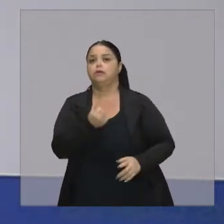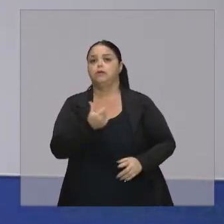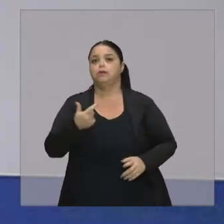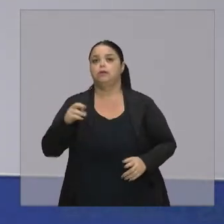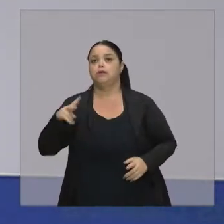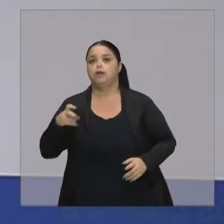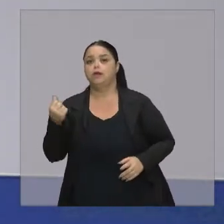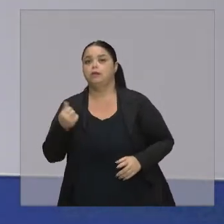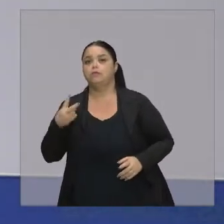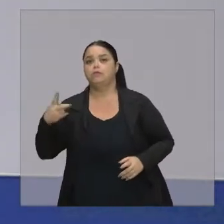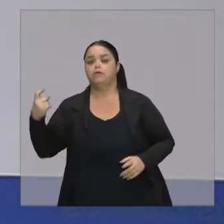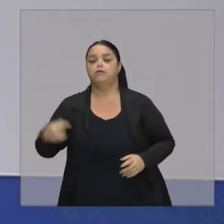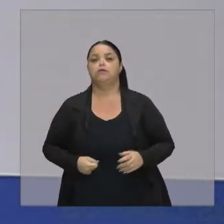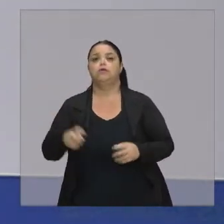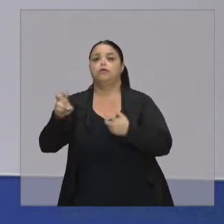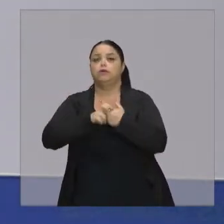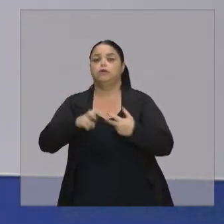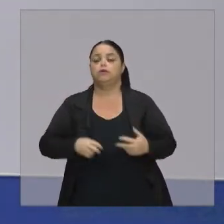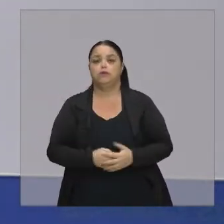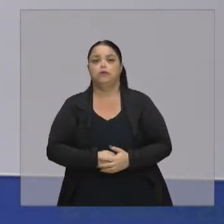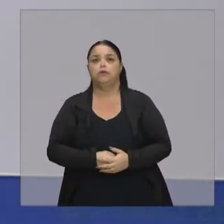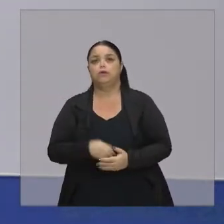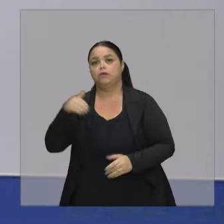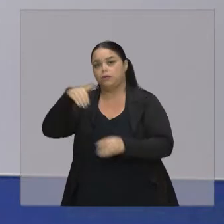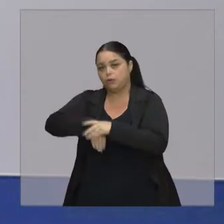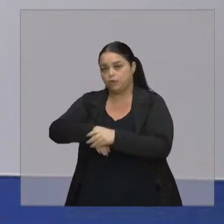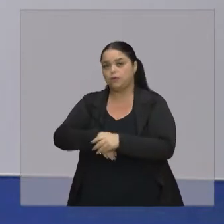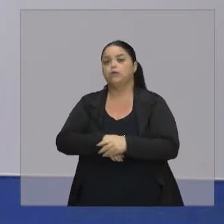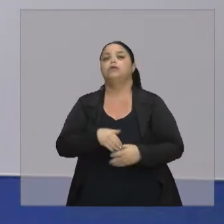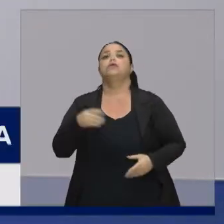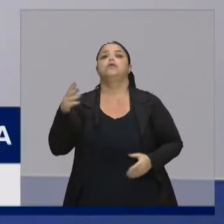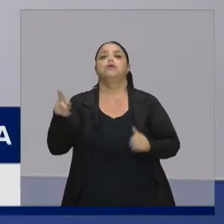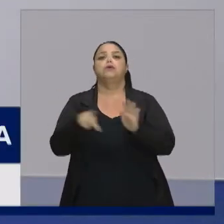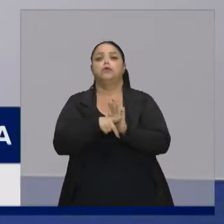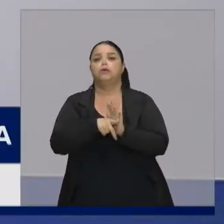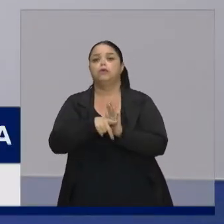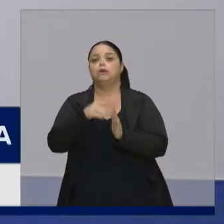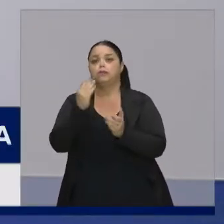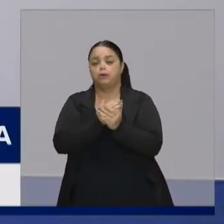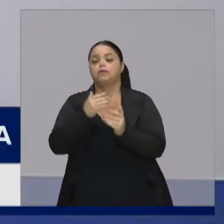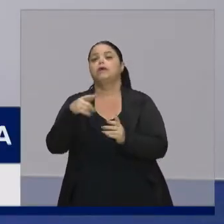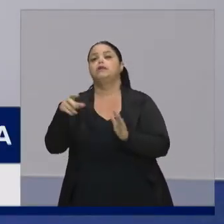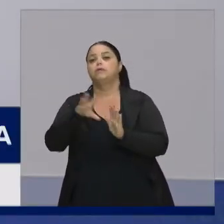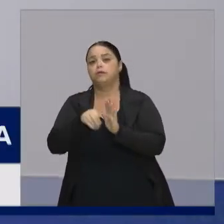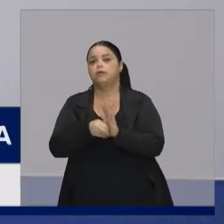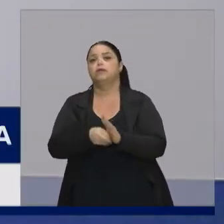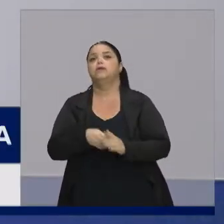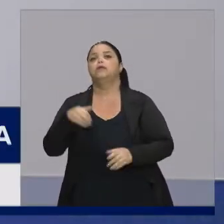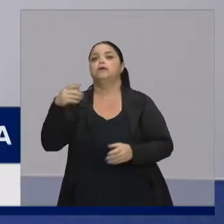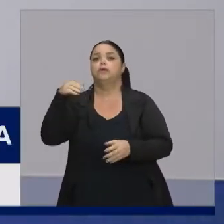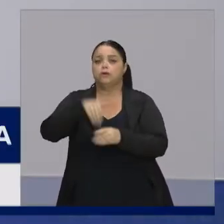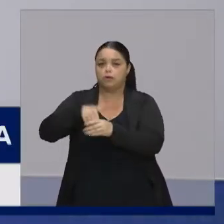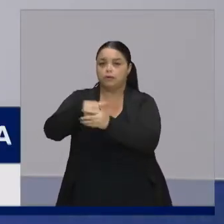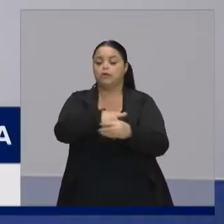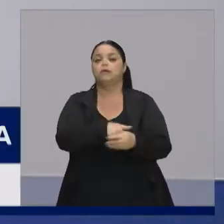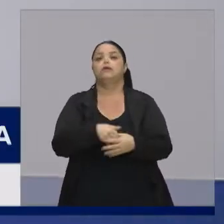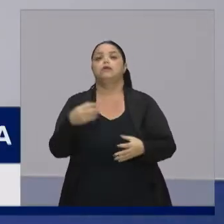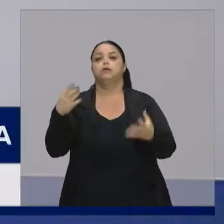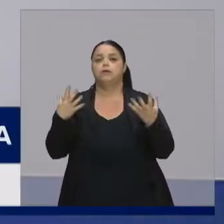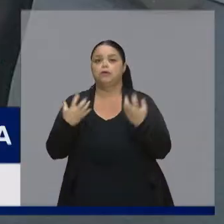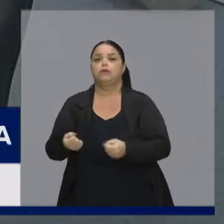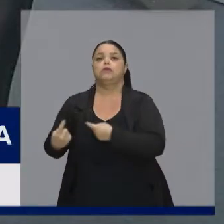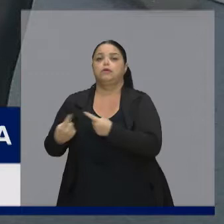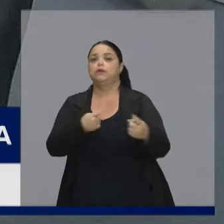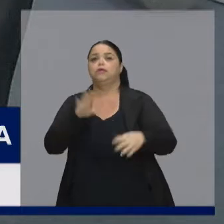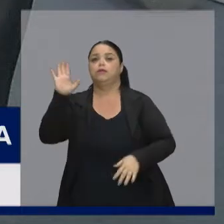626/2021, de autoria do Poder Executivo. Em votação, o processo. Informa aos senhores vereadores que o processo possui uma emenda. Em votação, a emenda. Vereadores favoráveis, permaneçam em comissão. Os